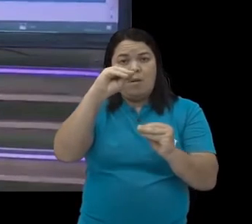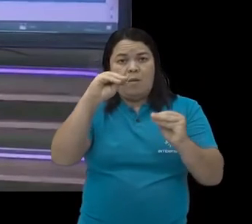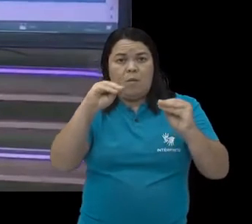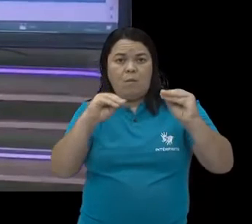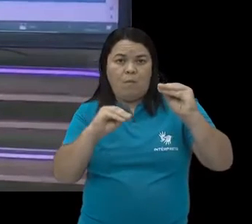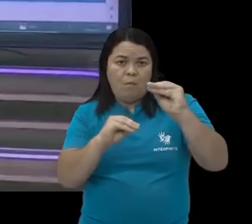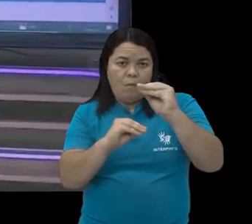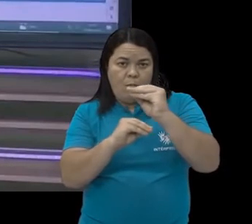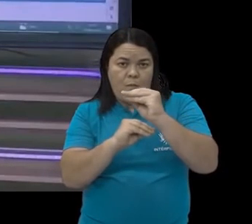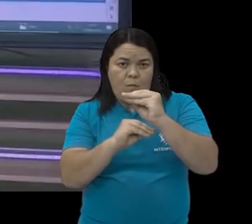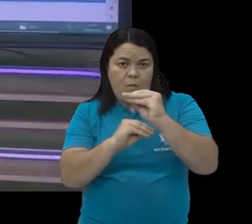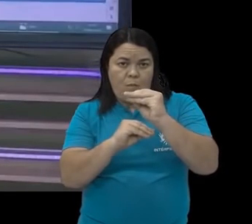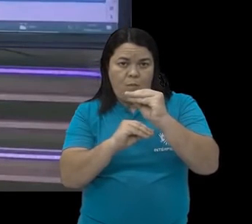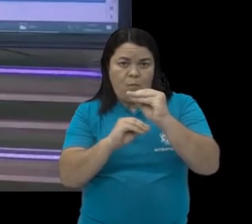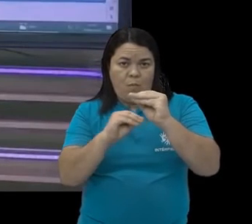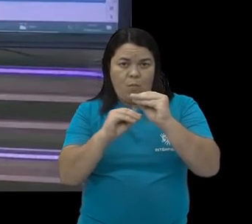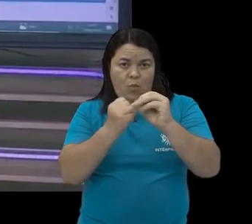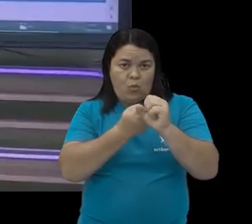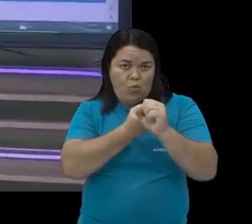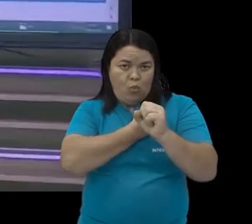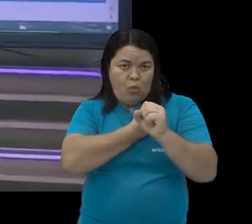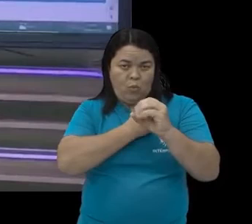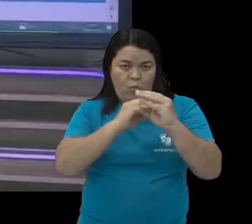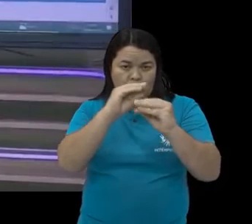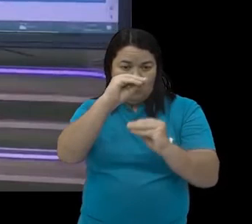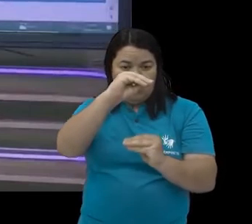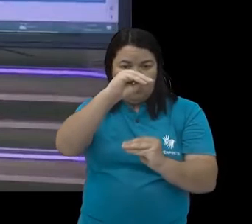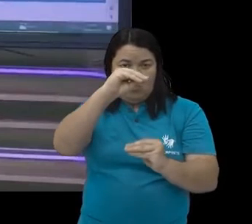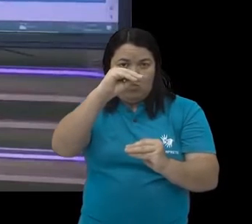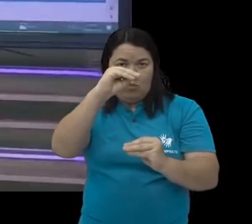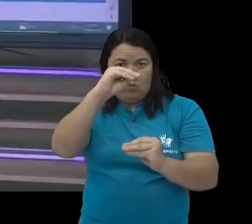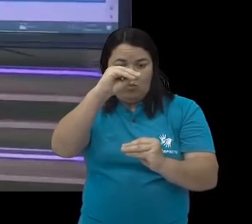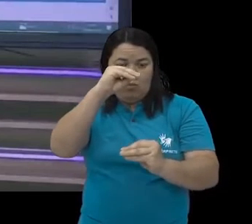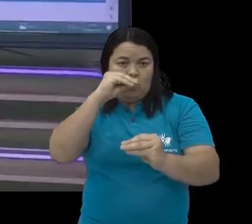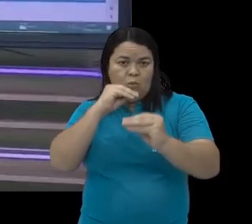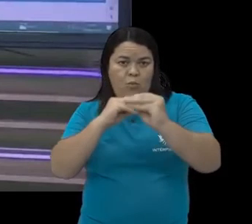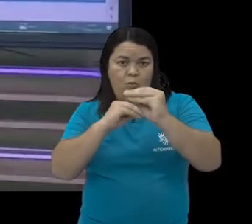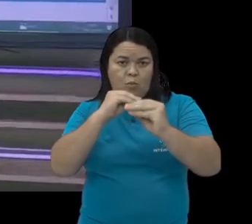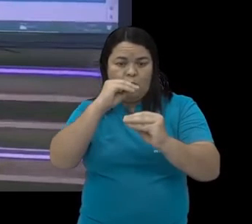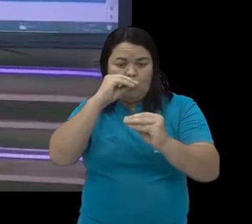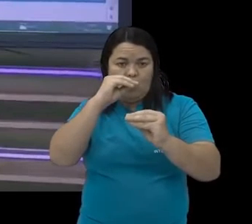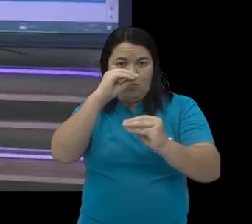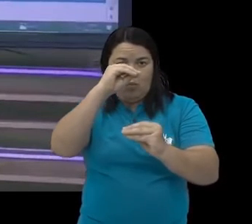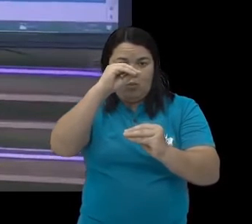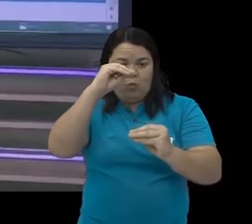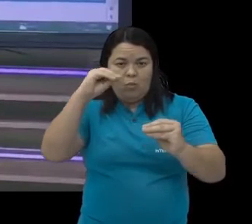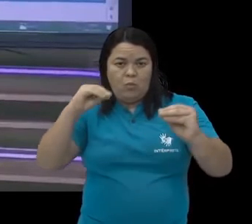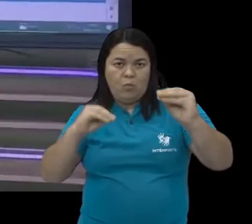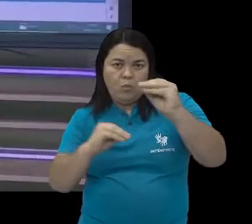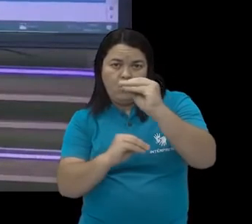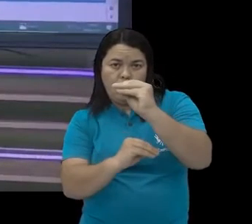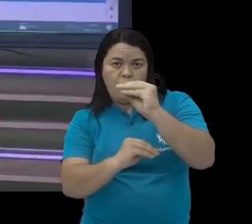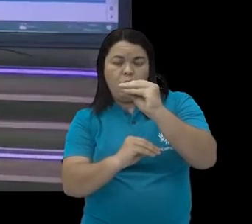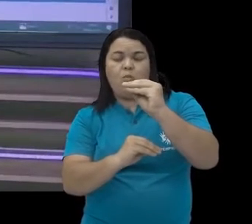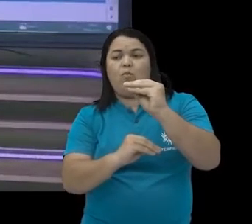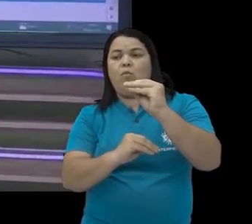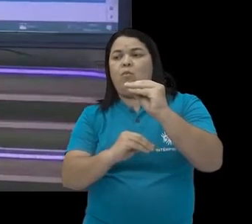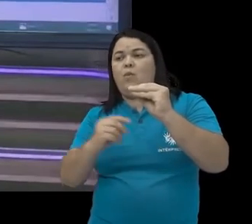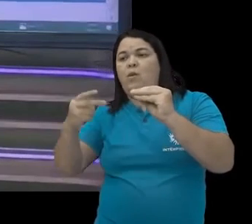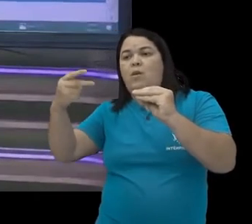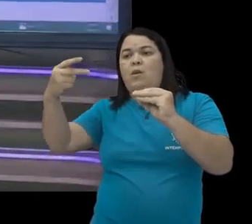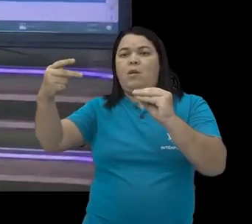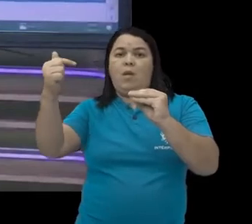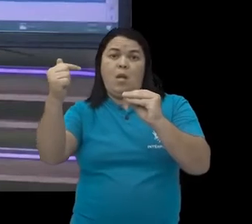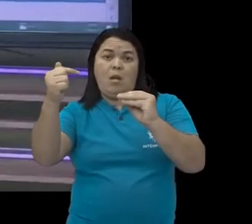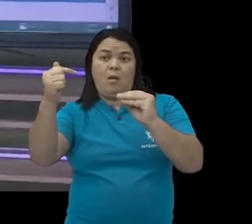que inverter a base é trocar de posição os seus elementos. Logo, o que estava em cima passará para baixo,